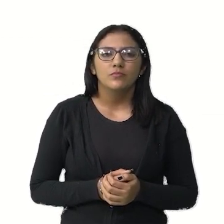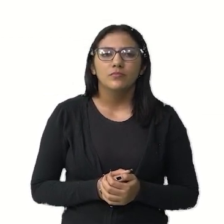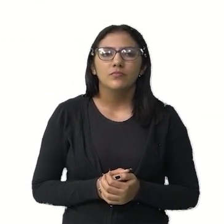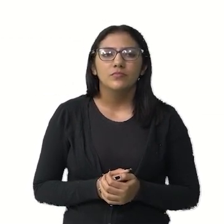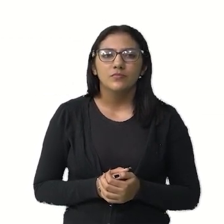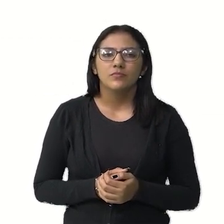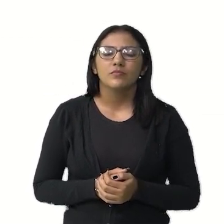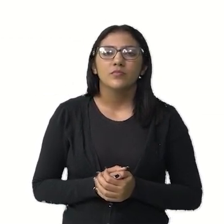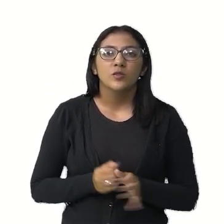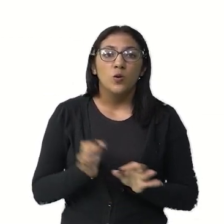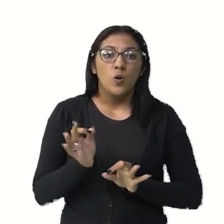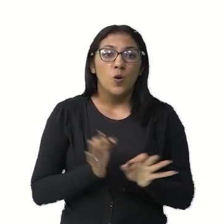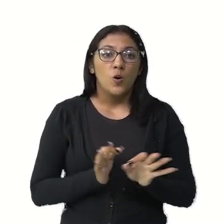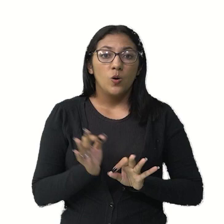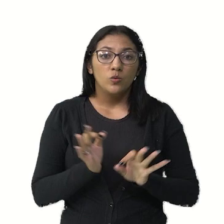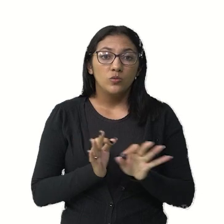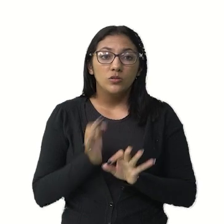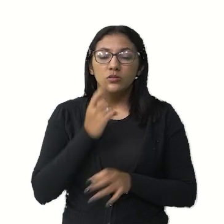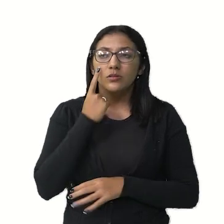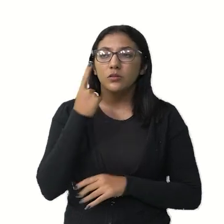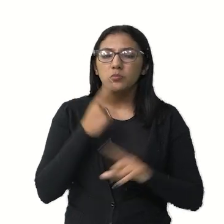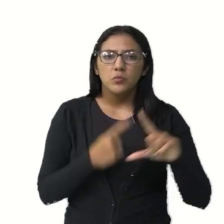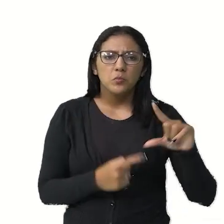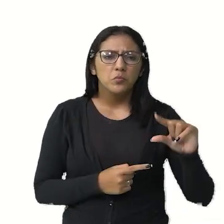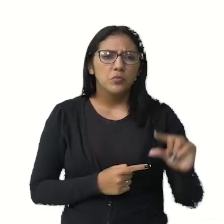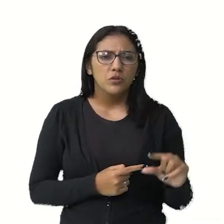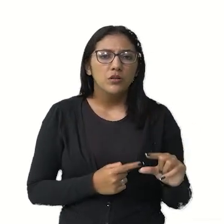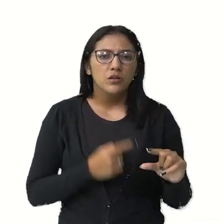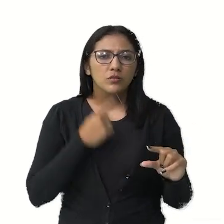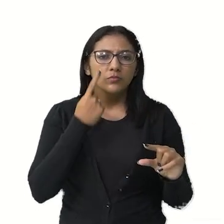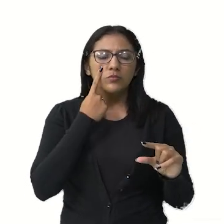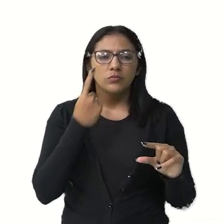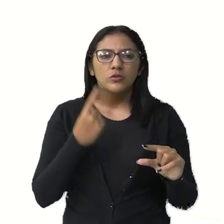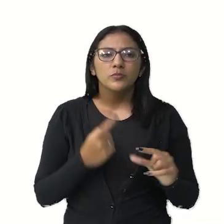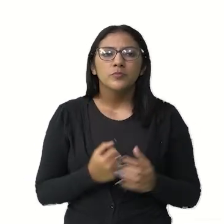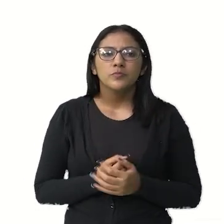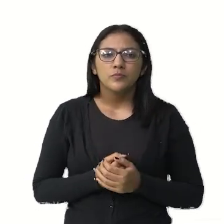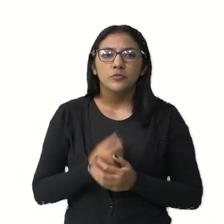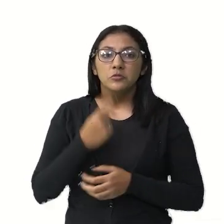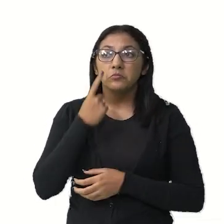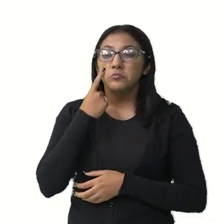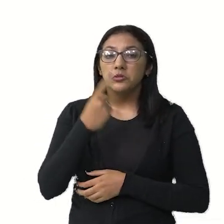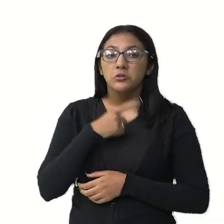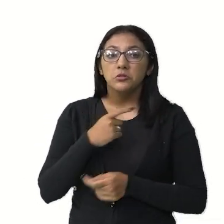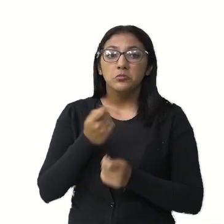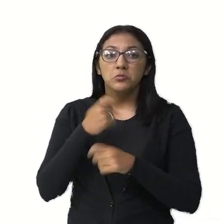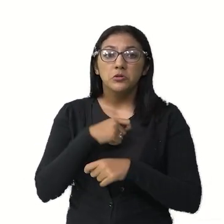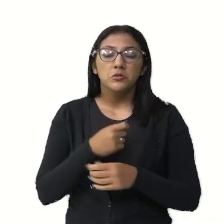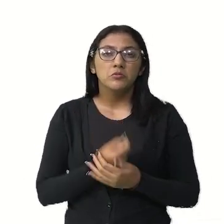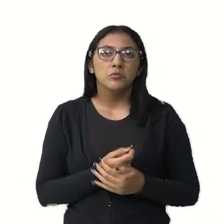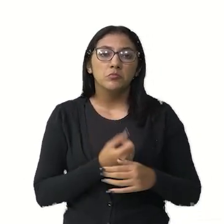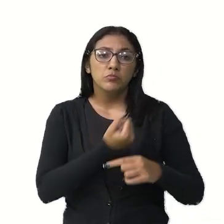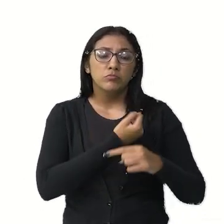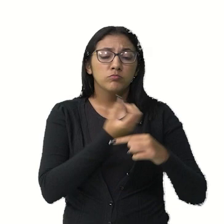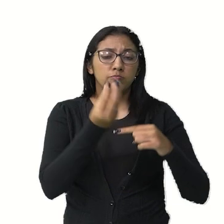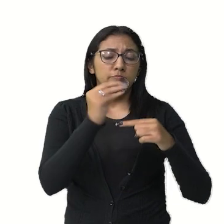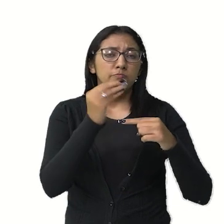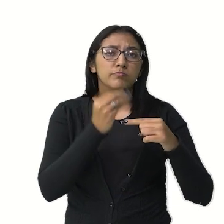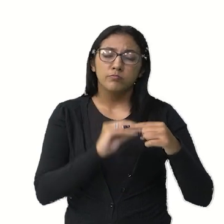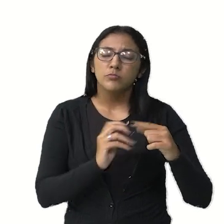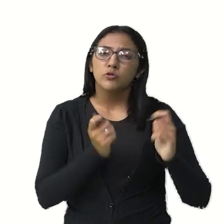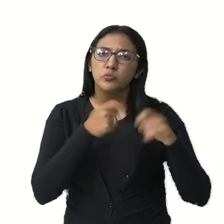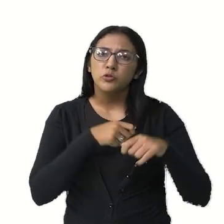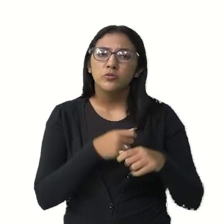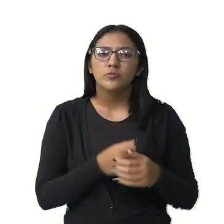Na grandeza diretamente proporcional, do jeito que está aqui, a gente monta as nossas razões,